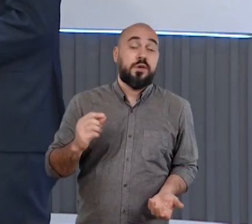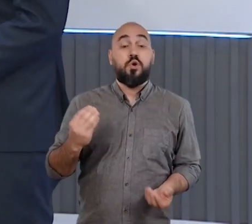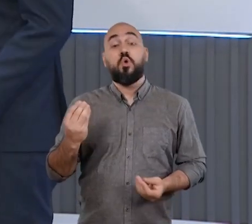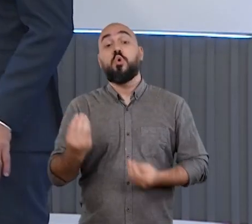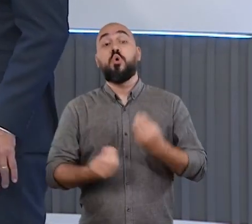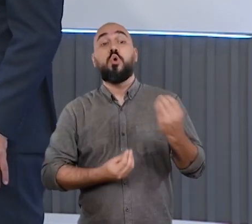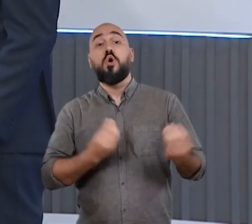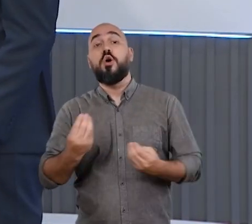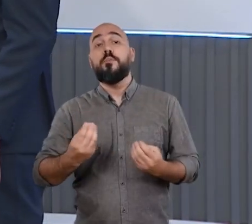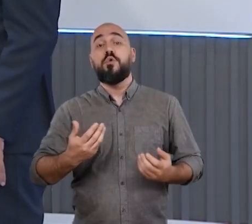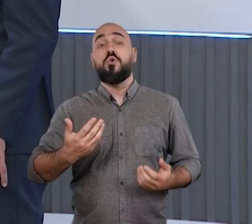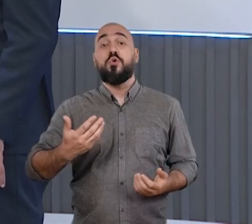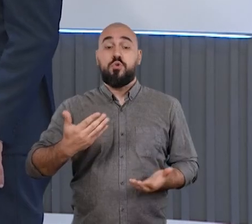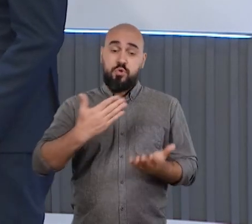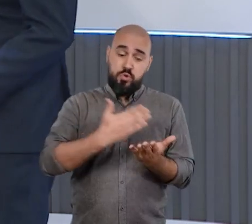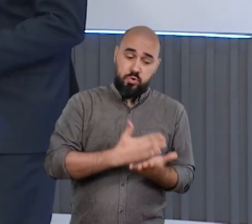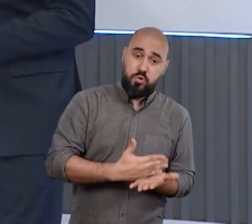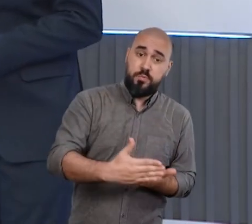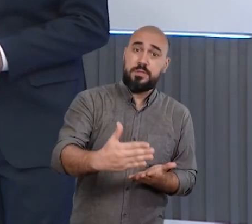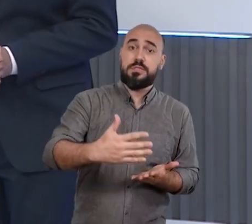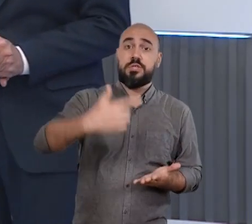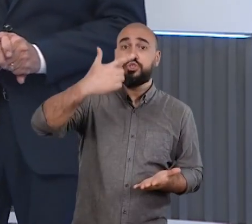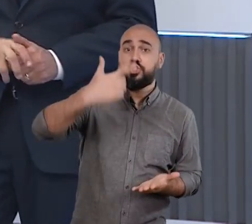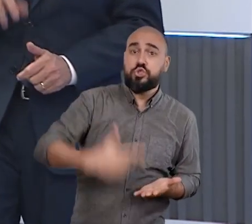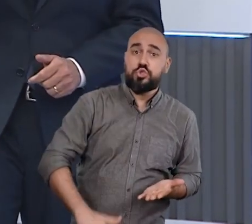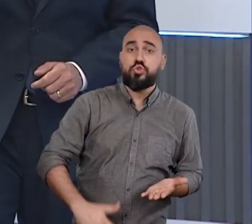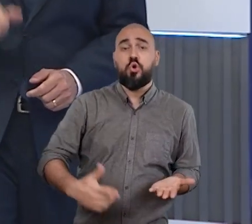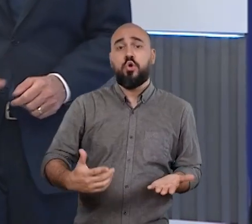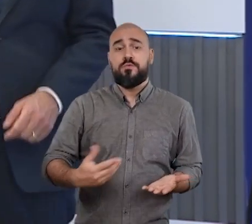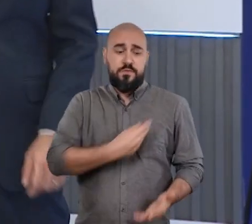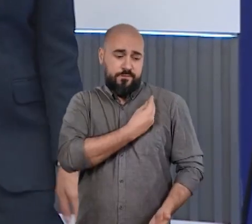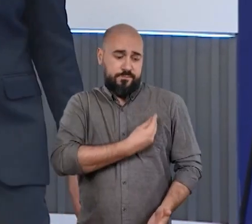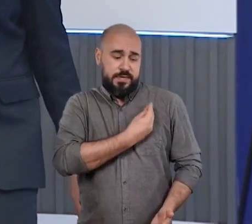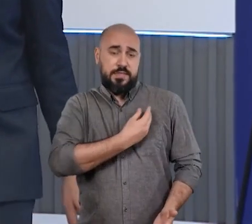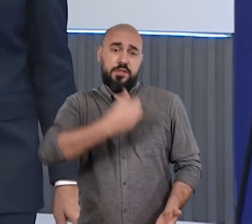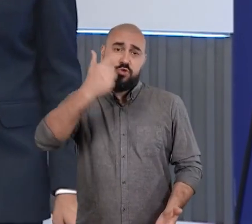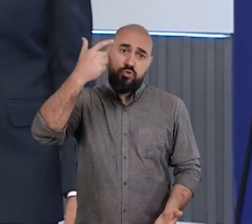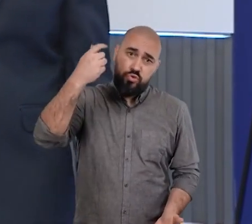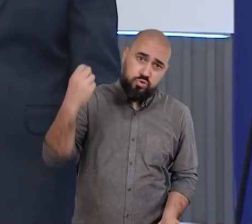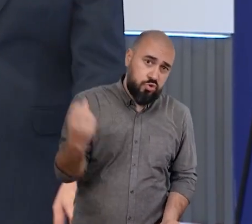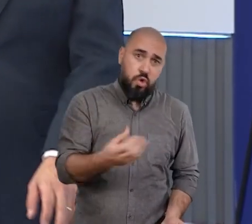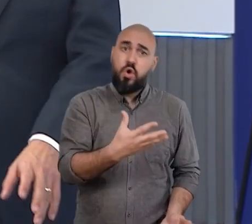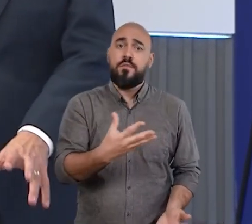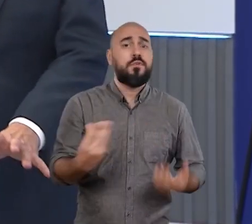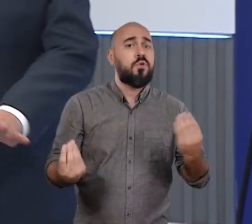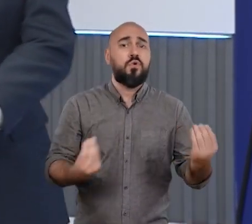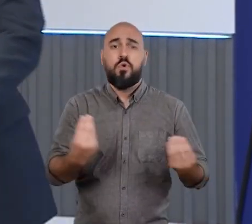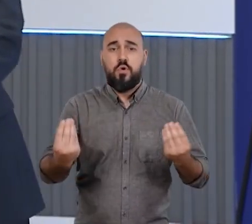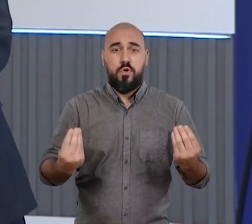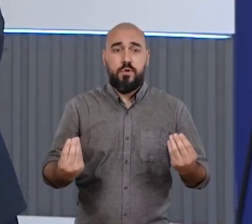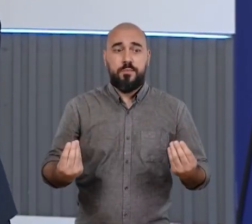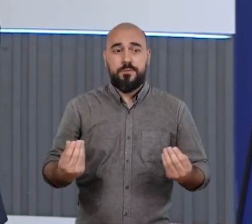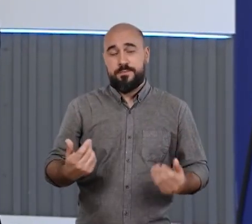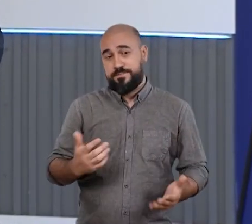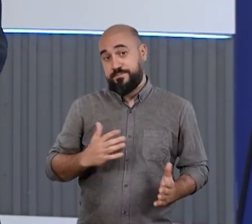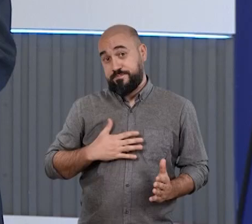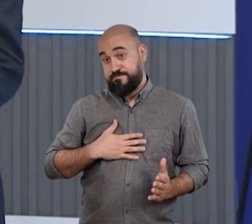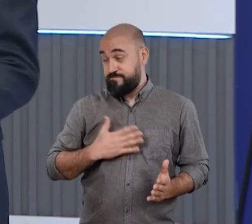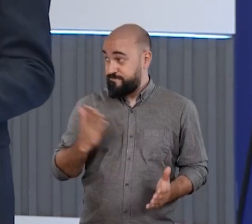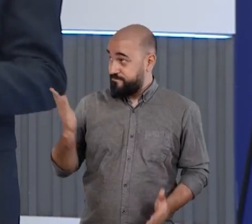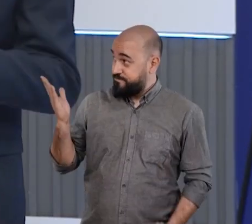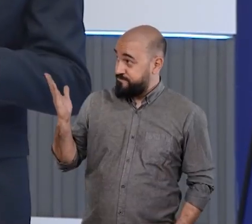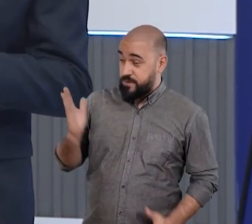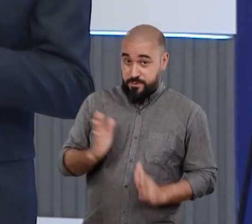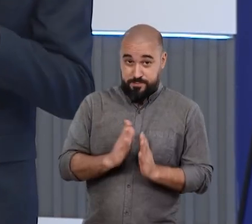como recomeçar a vida. Eu tenho aqui nas minhas mãos a minha Bíblia, eu espero que você